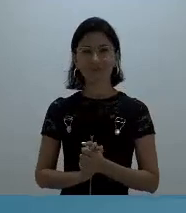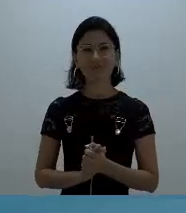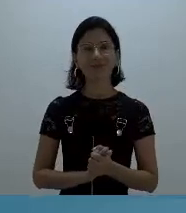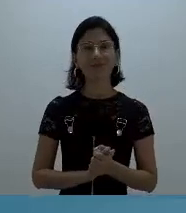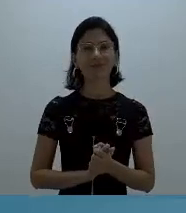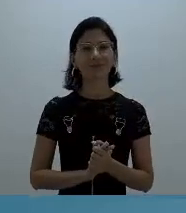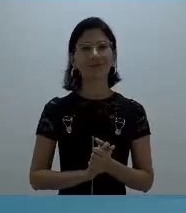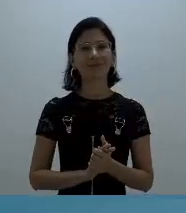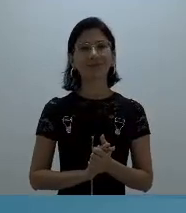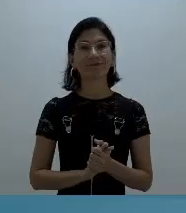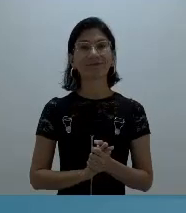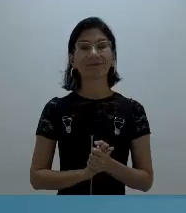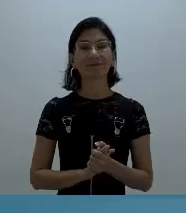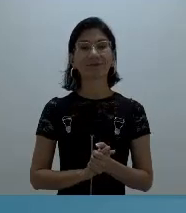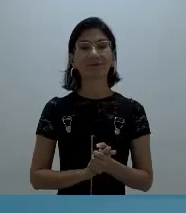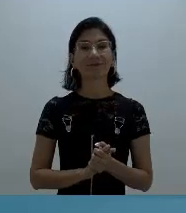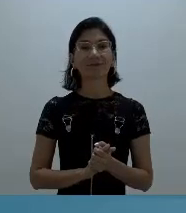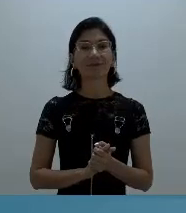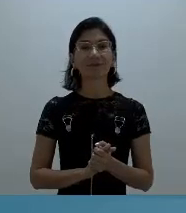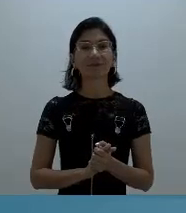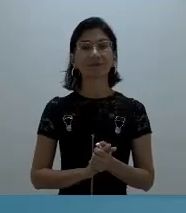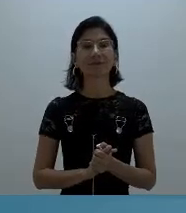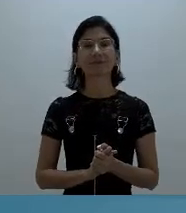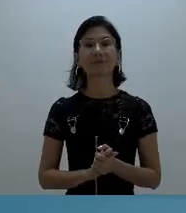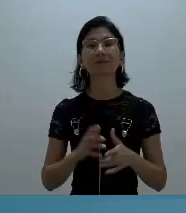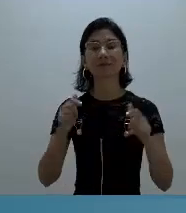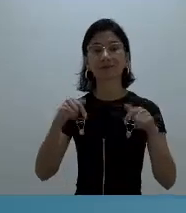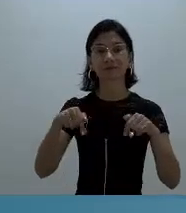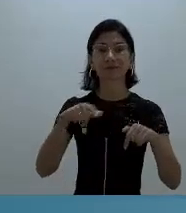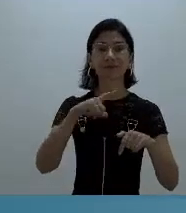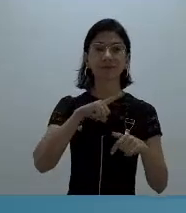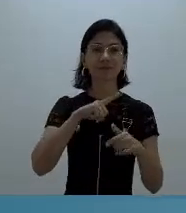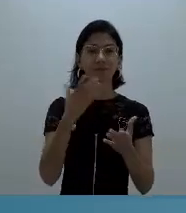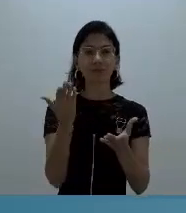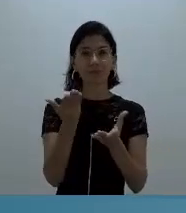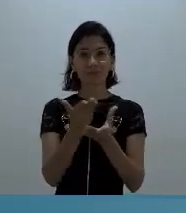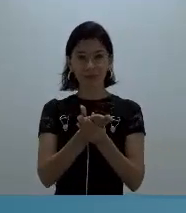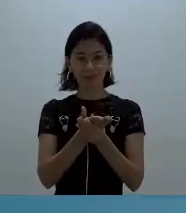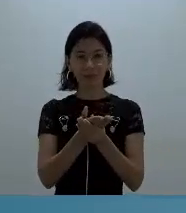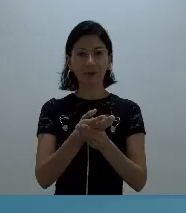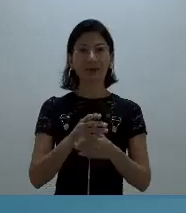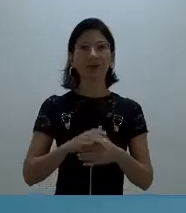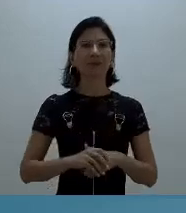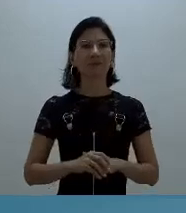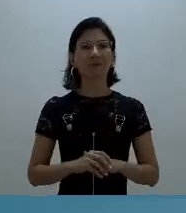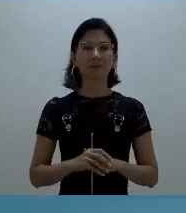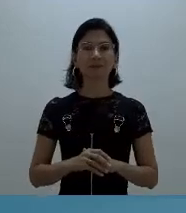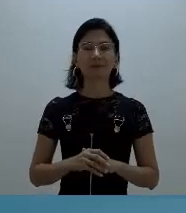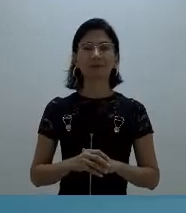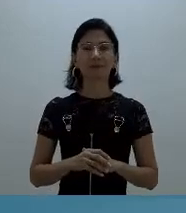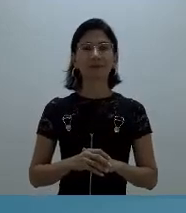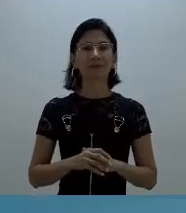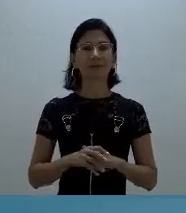sempre. Iremos agora ao processo judicial eletrônico pautado. Teremos